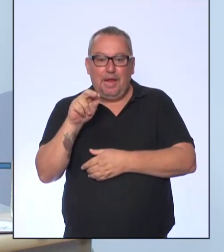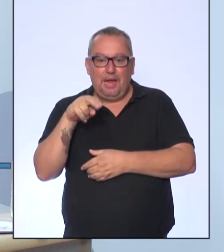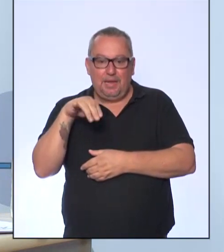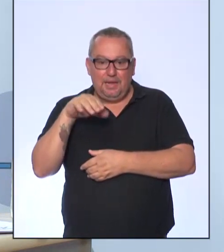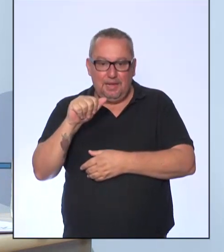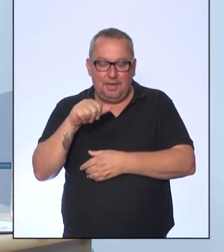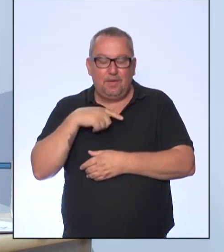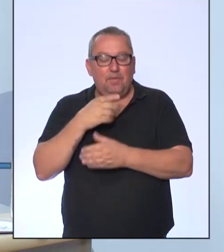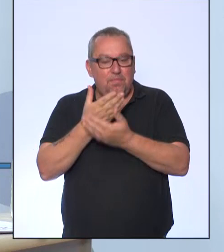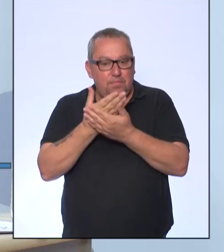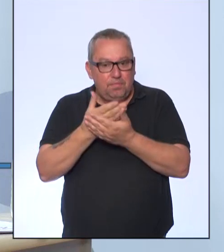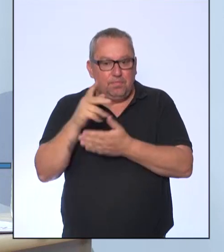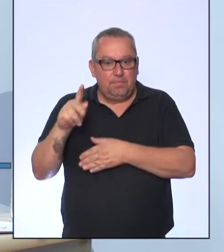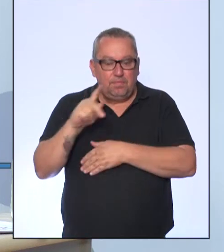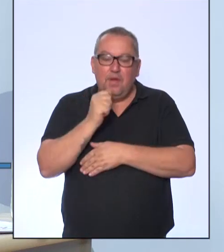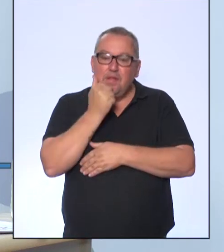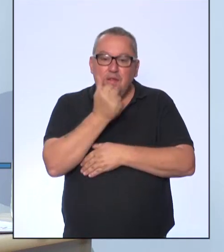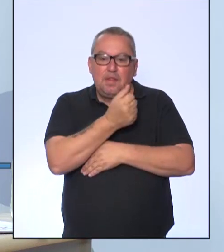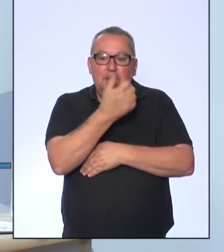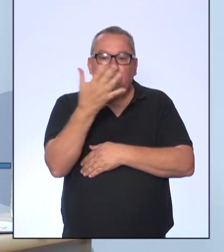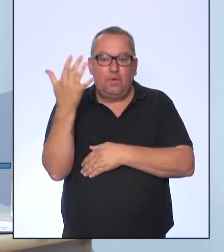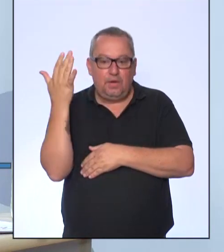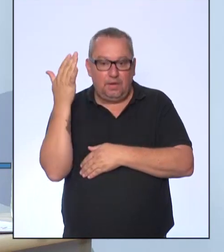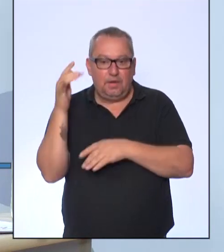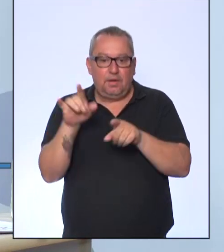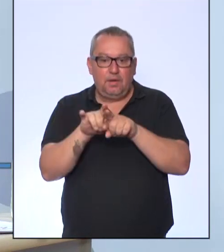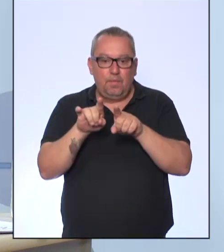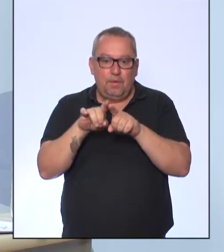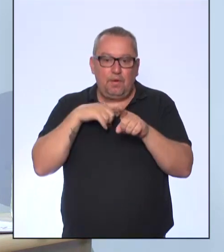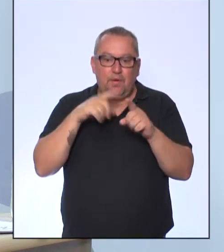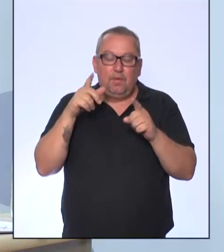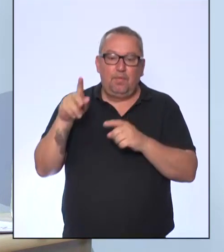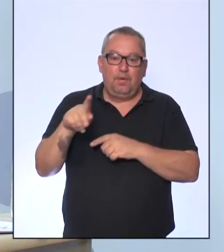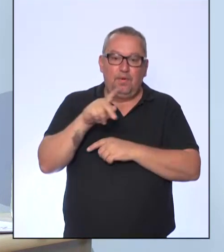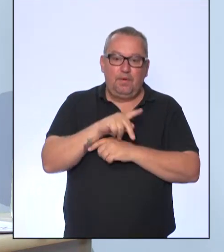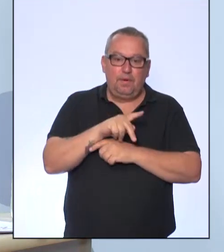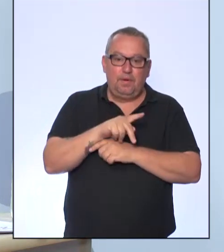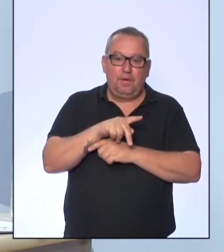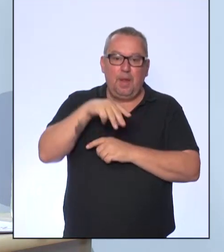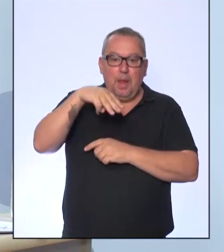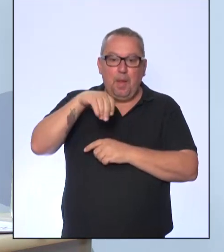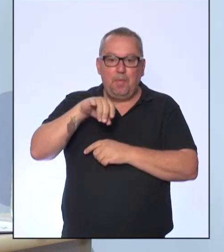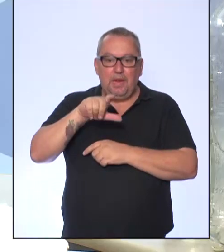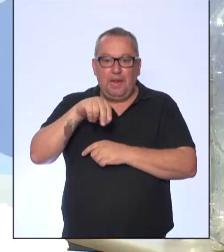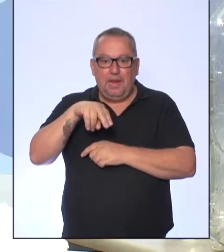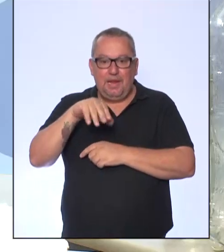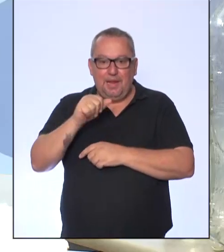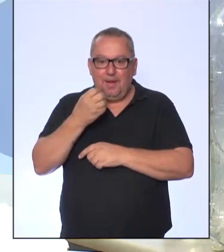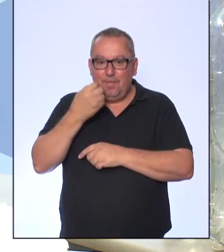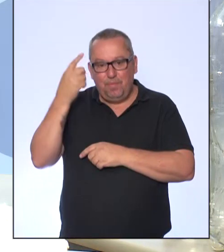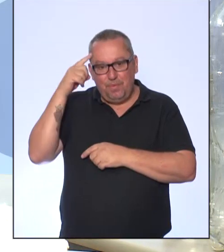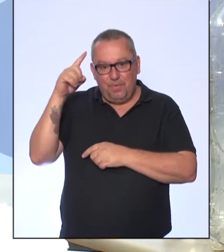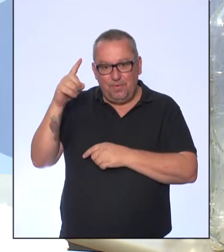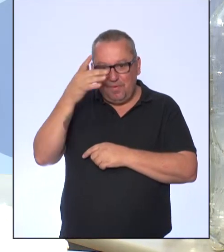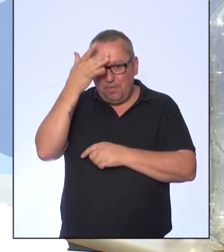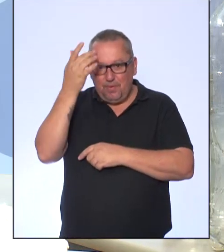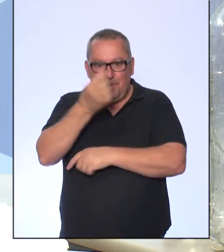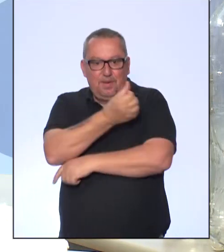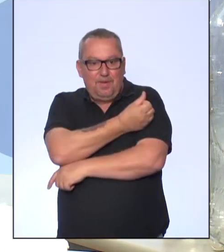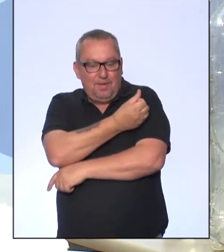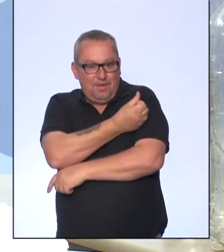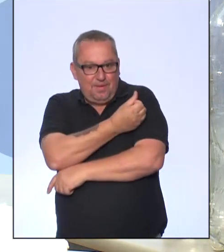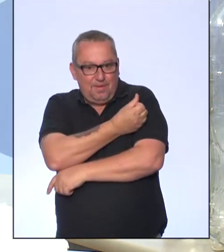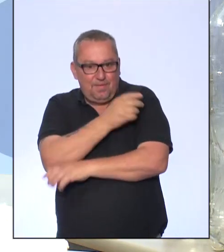de exatas e ciências da natureza, e estou aqui também com a nossa professora Milena. Bom dia, sexto ano. Vamos